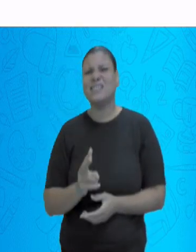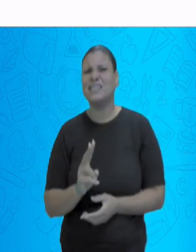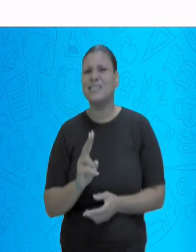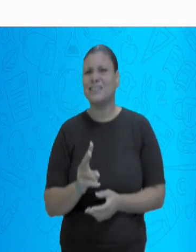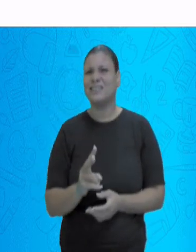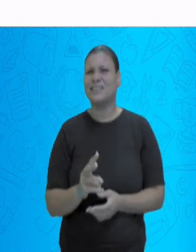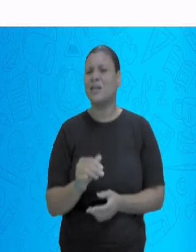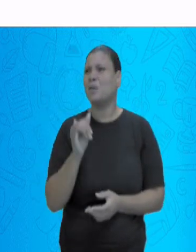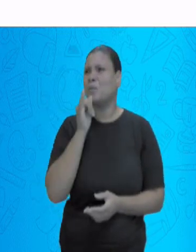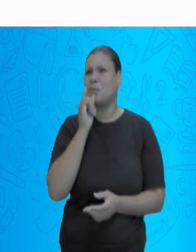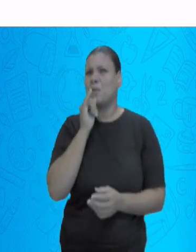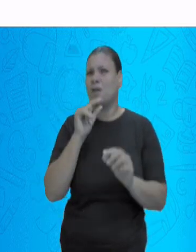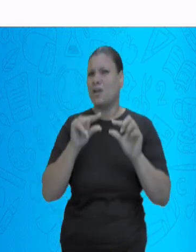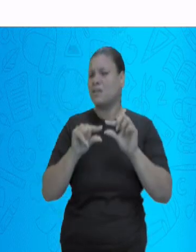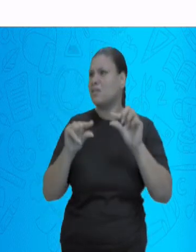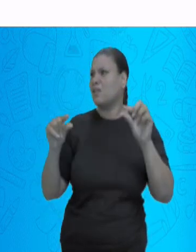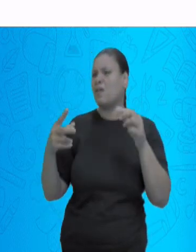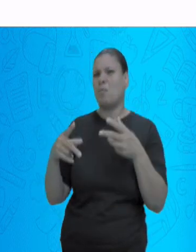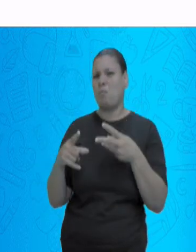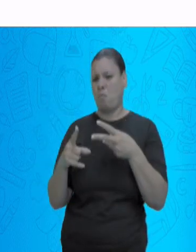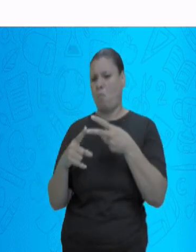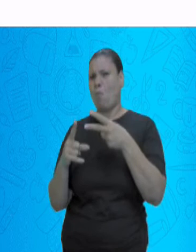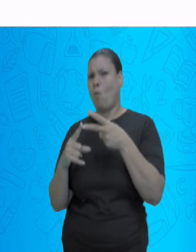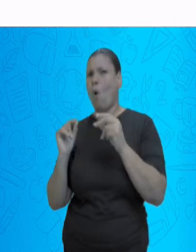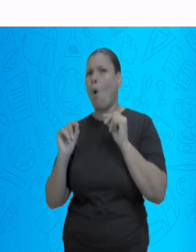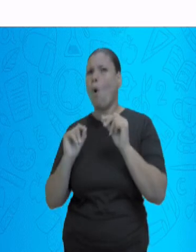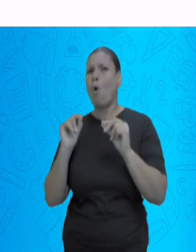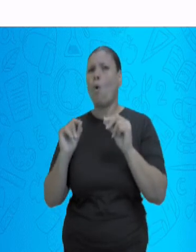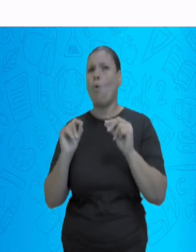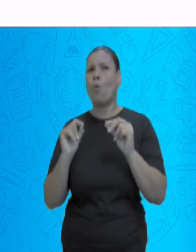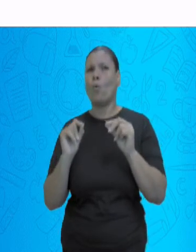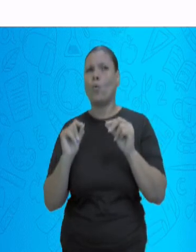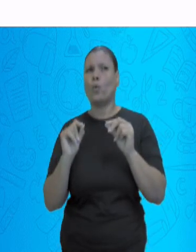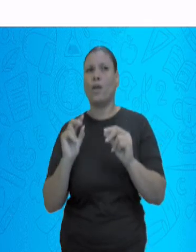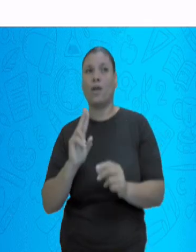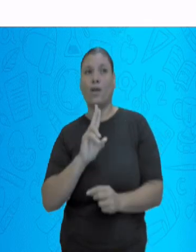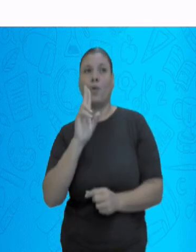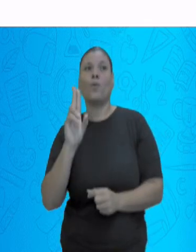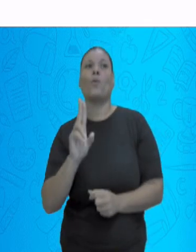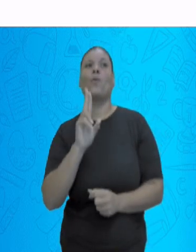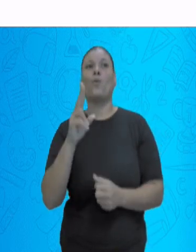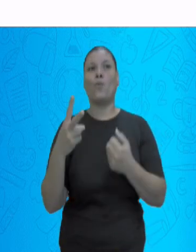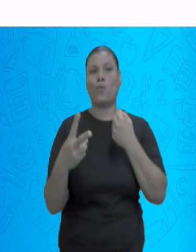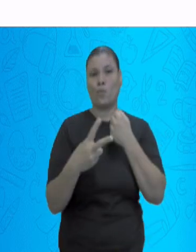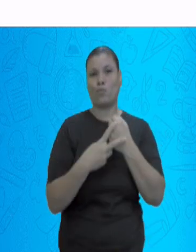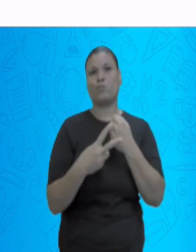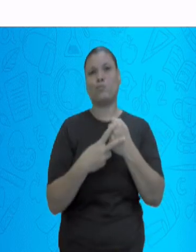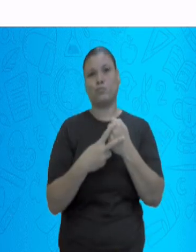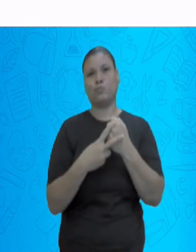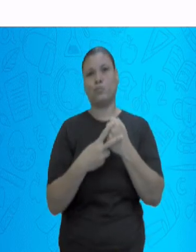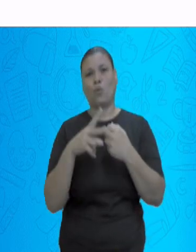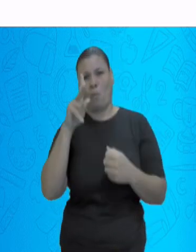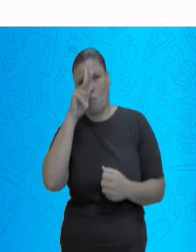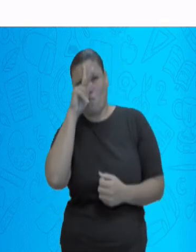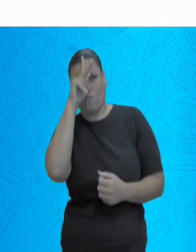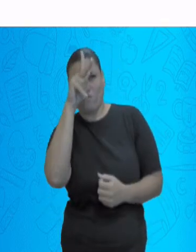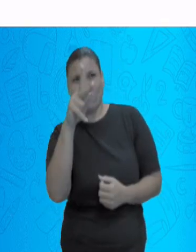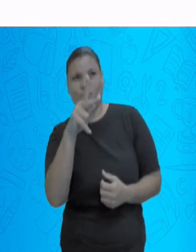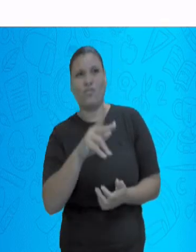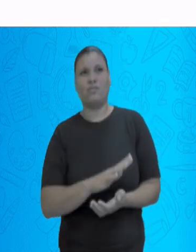períodos. Essa construção, no entanto, aparece frequentemente na fala e em construções que buscam